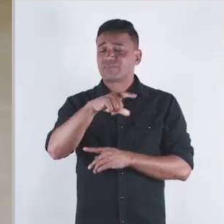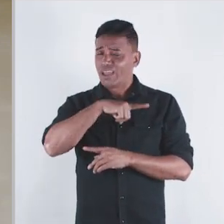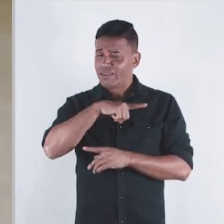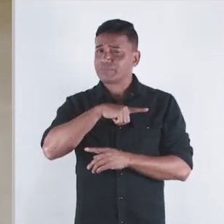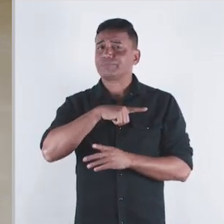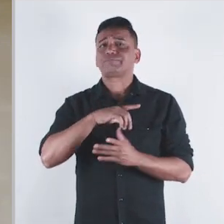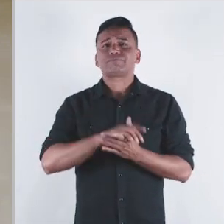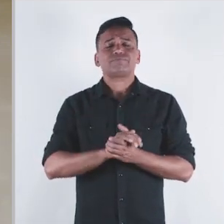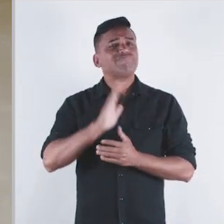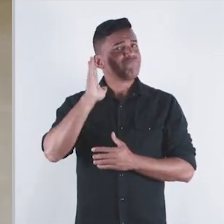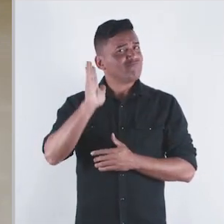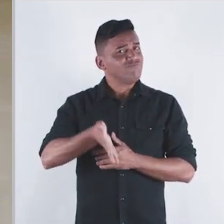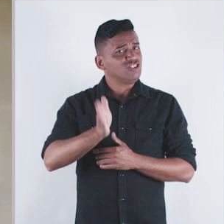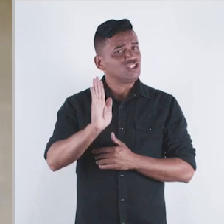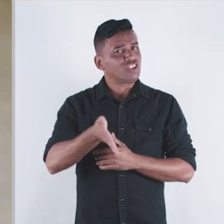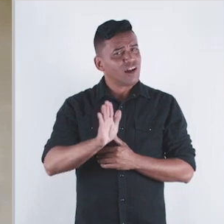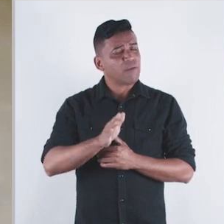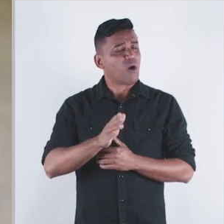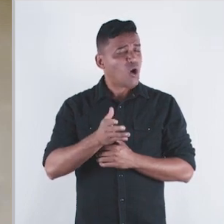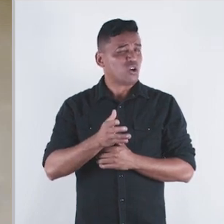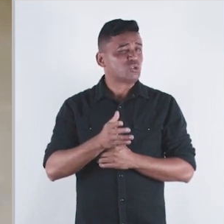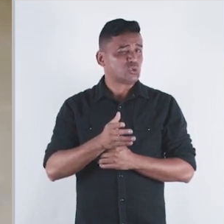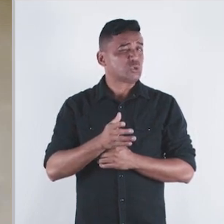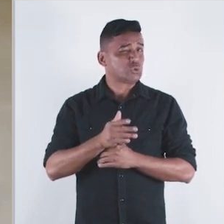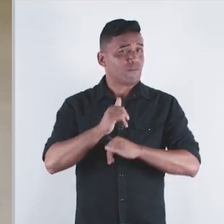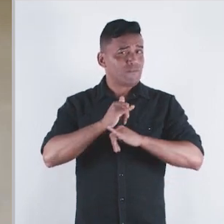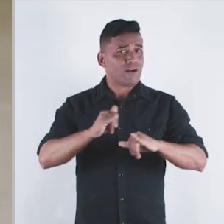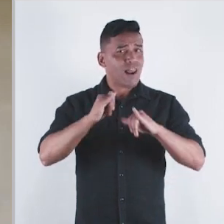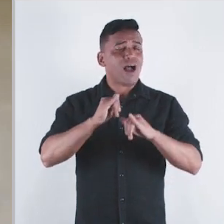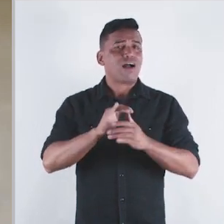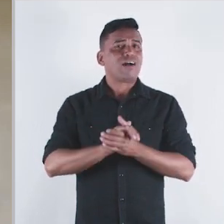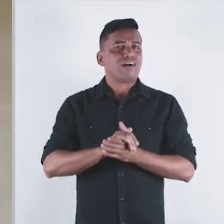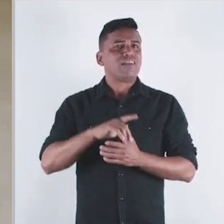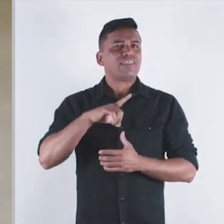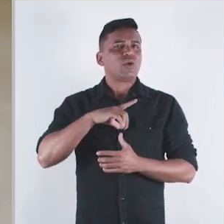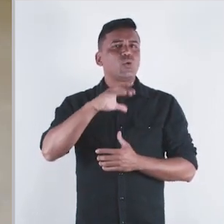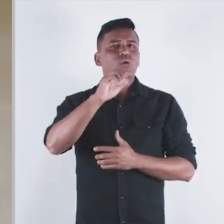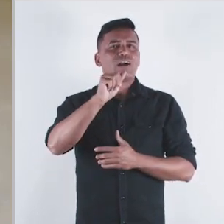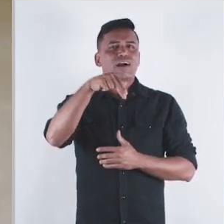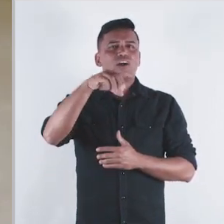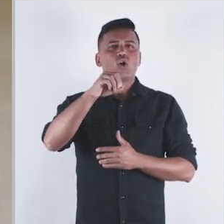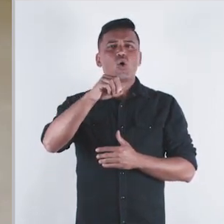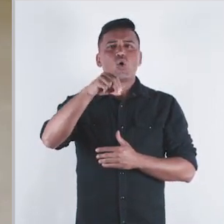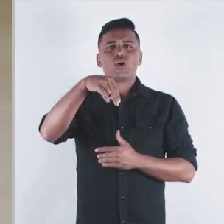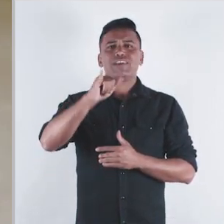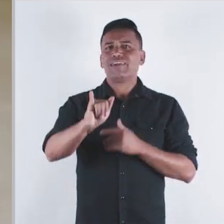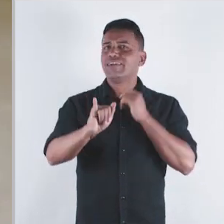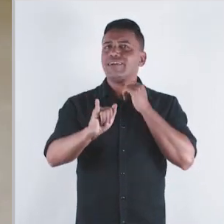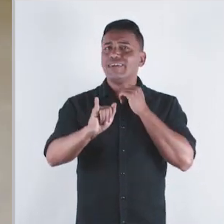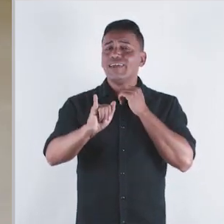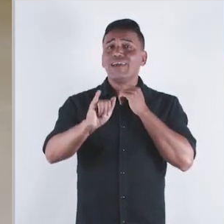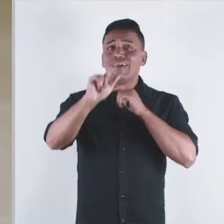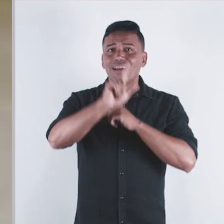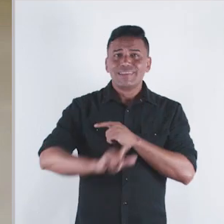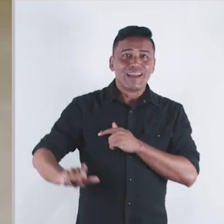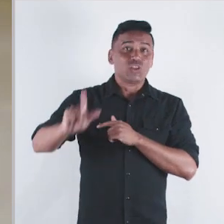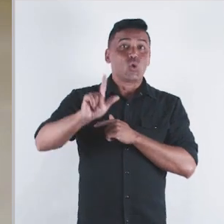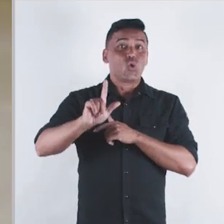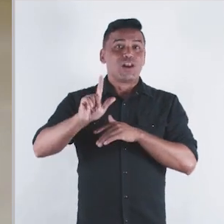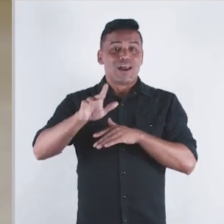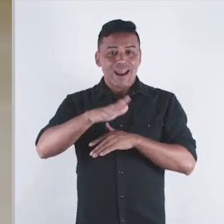acho que eu posso arriscar e dizer isso, um cânone, né, da literatura digital,